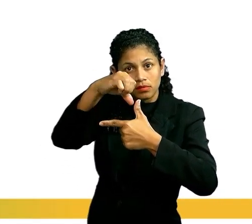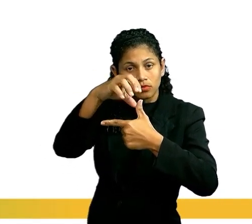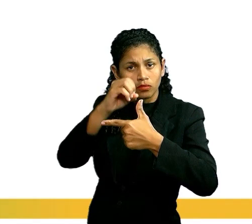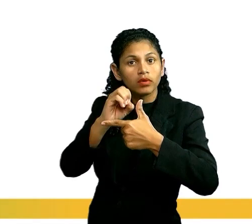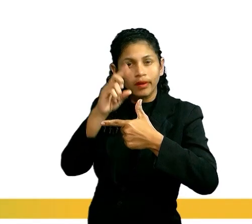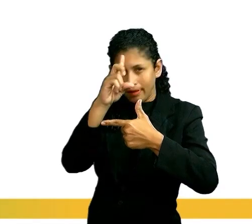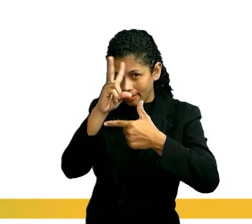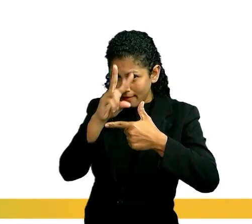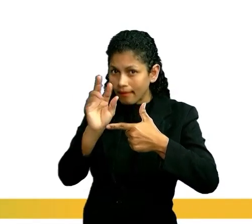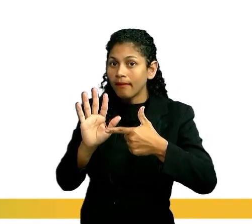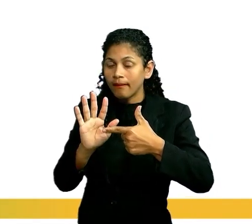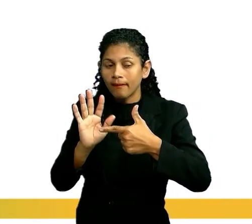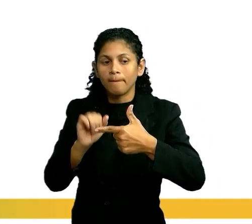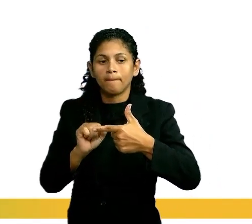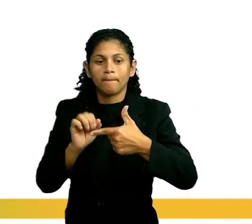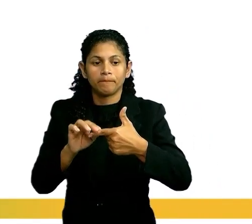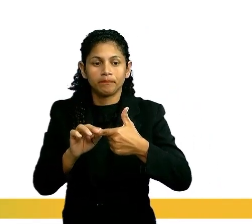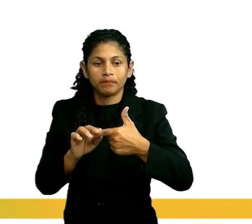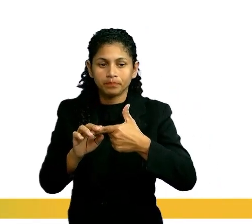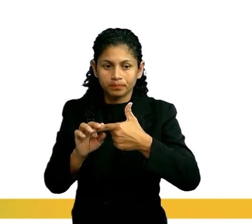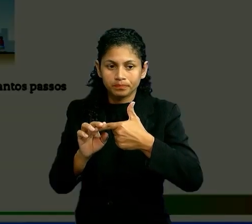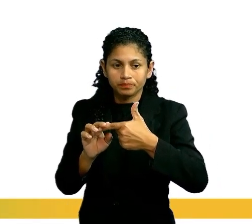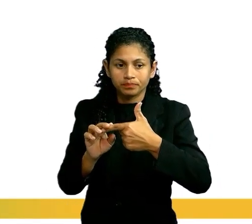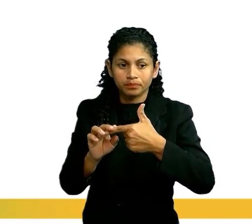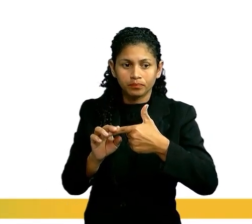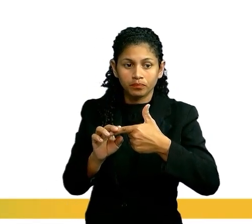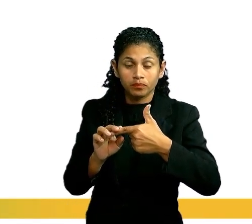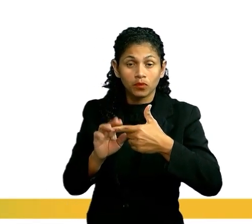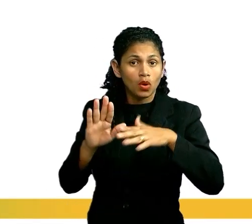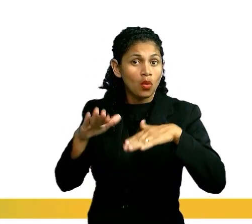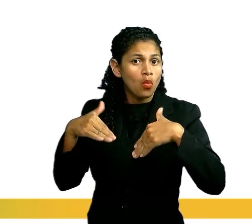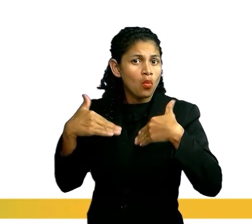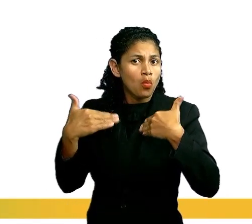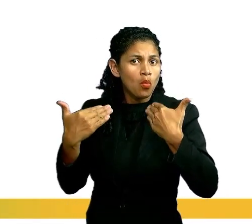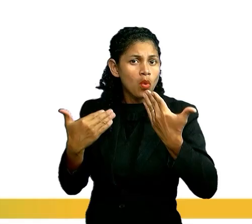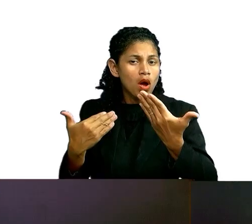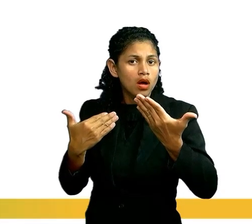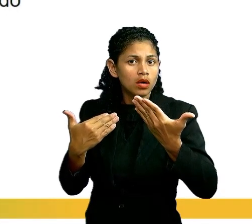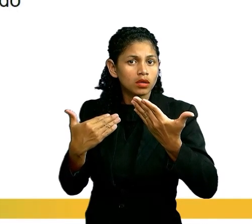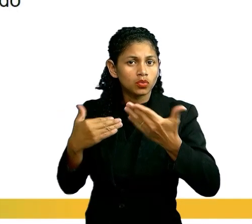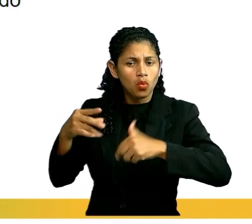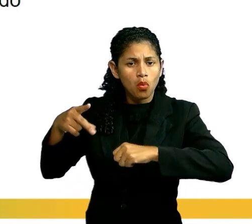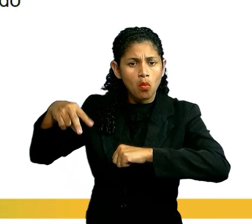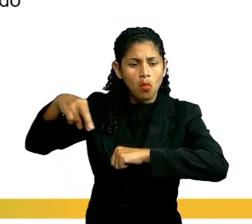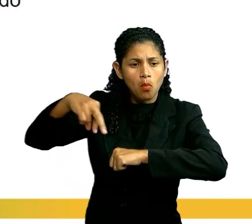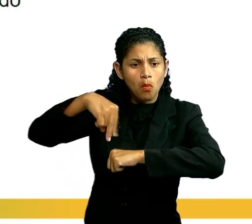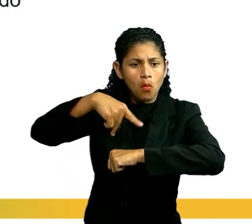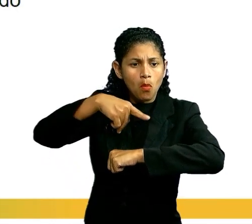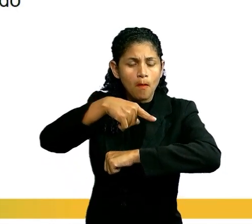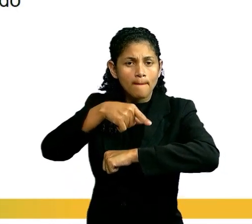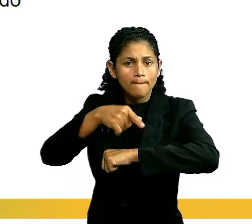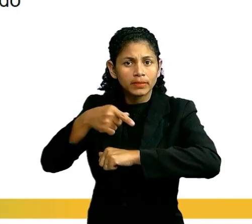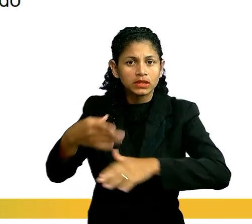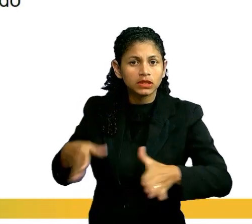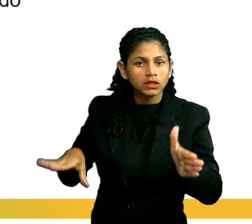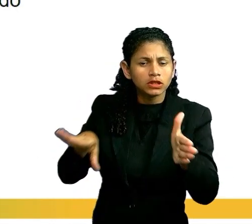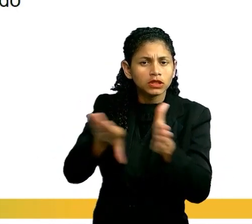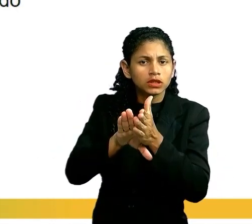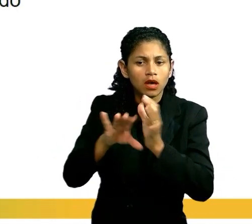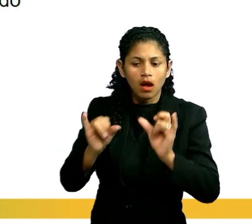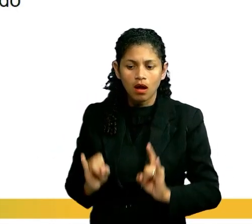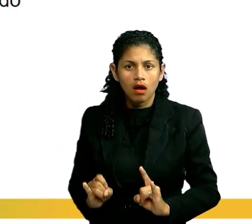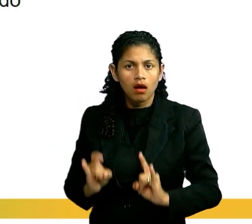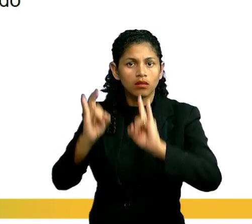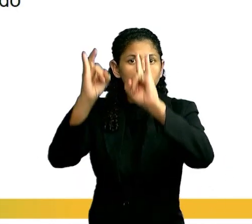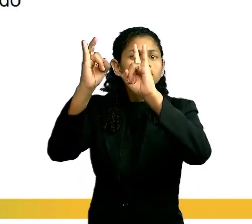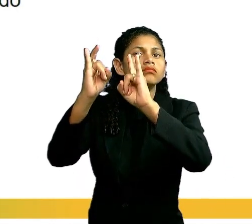nesse caso, ó, aqui está dizendo quantos passos ela deve dar para chegar à base do prédio. Então, bora entender?